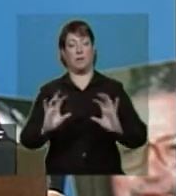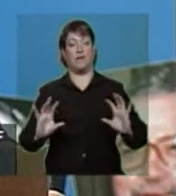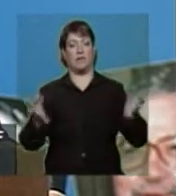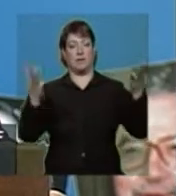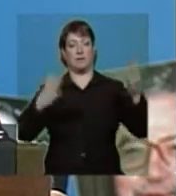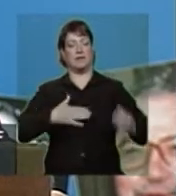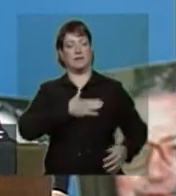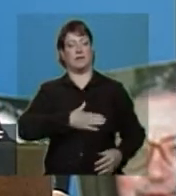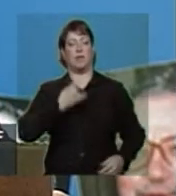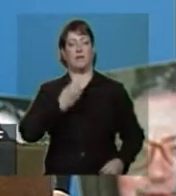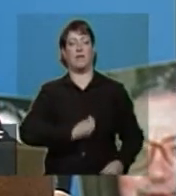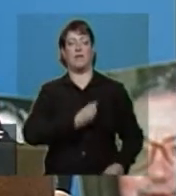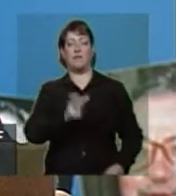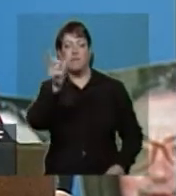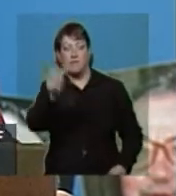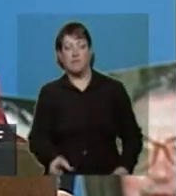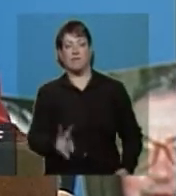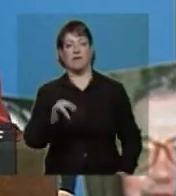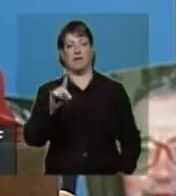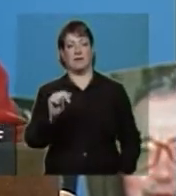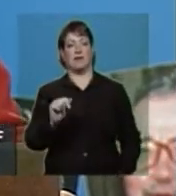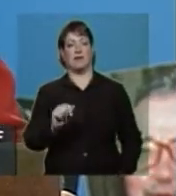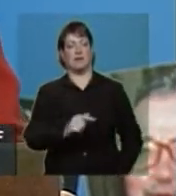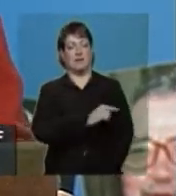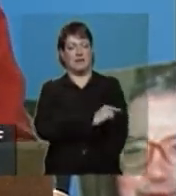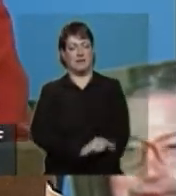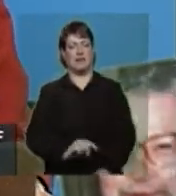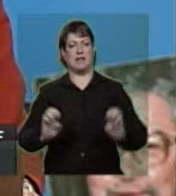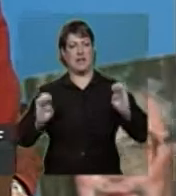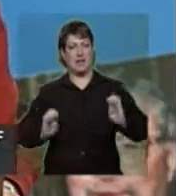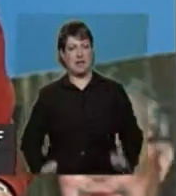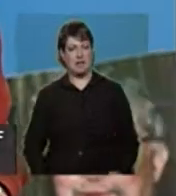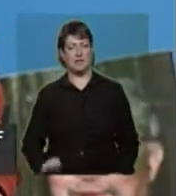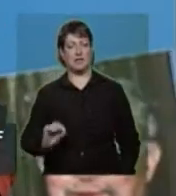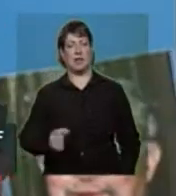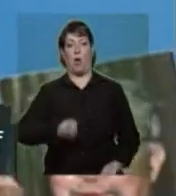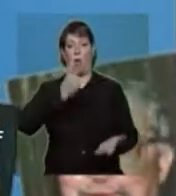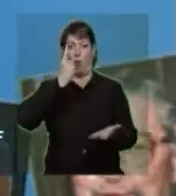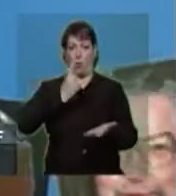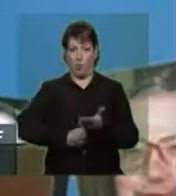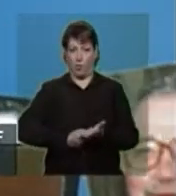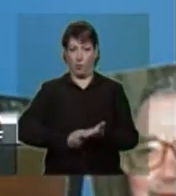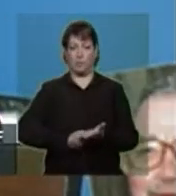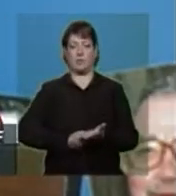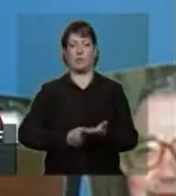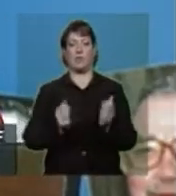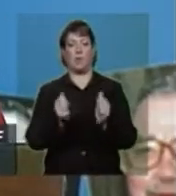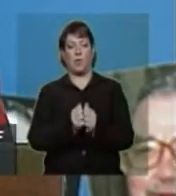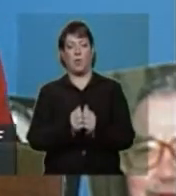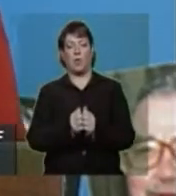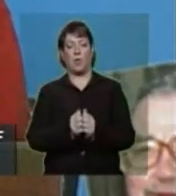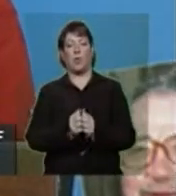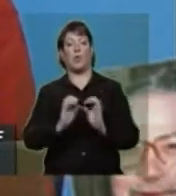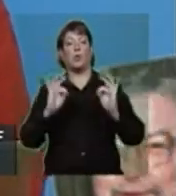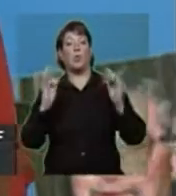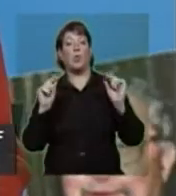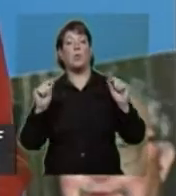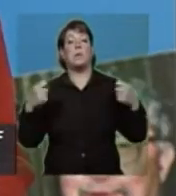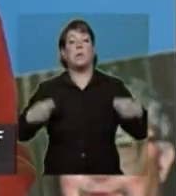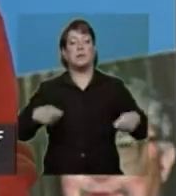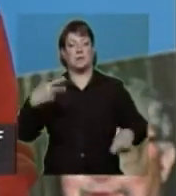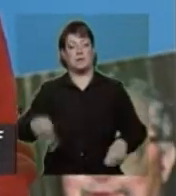uma vida digna, ética, de uma vida comprometida com os interesses do nosso